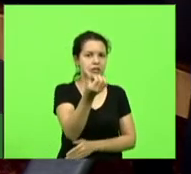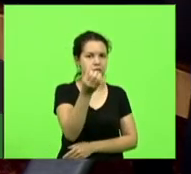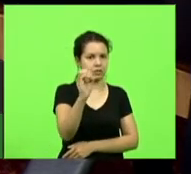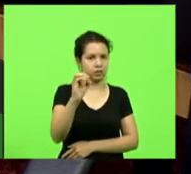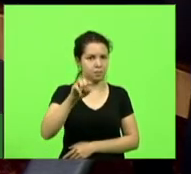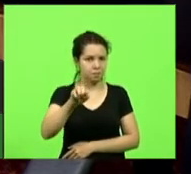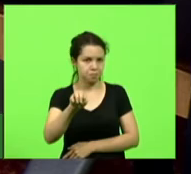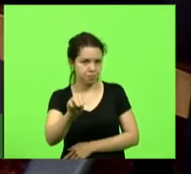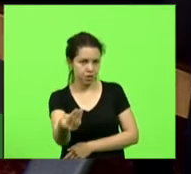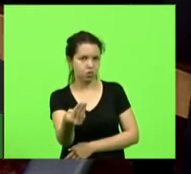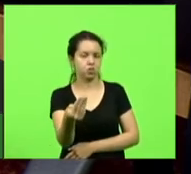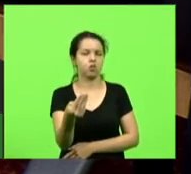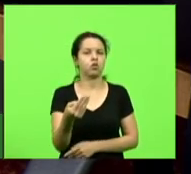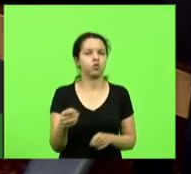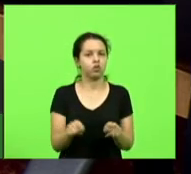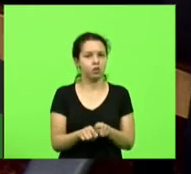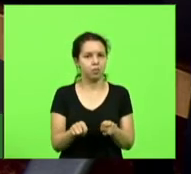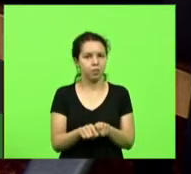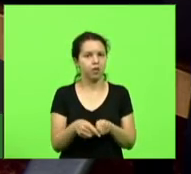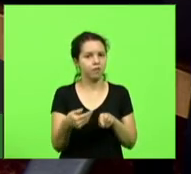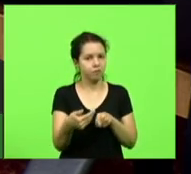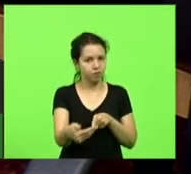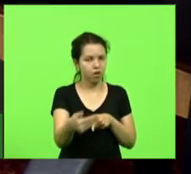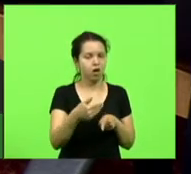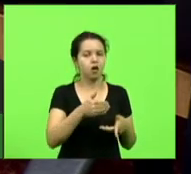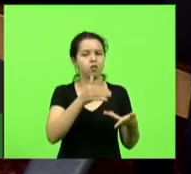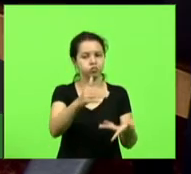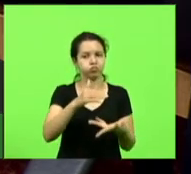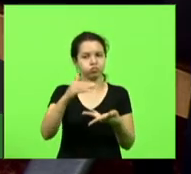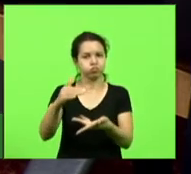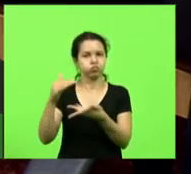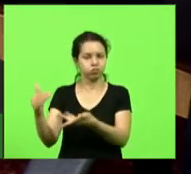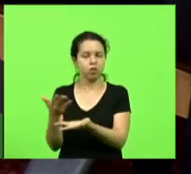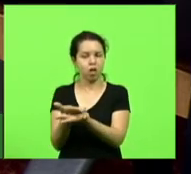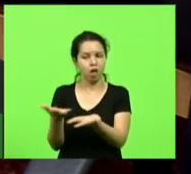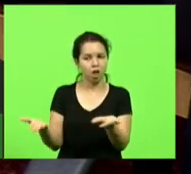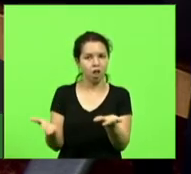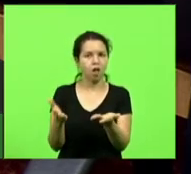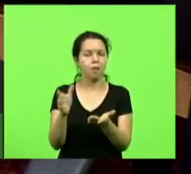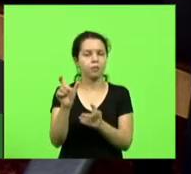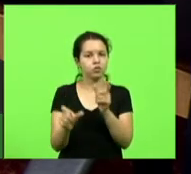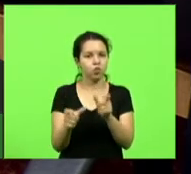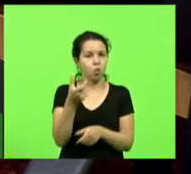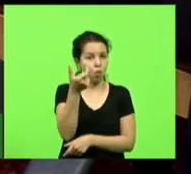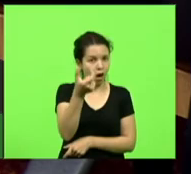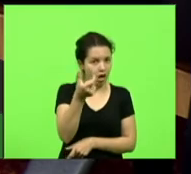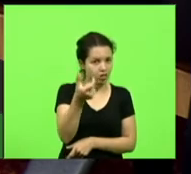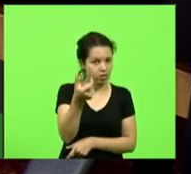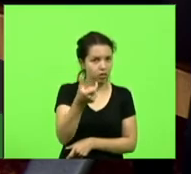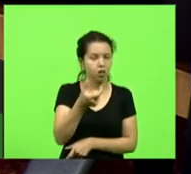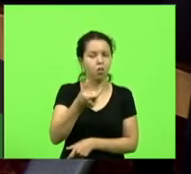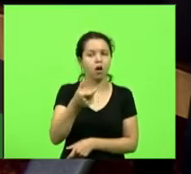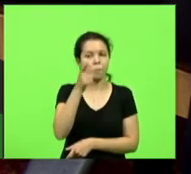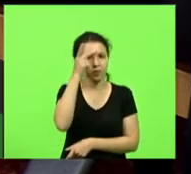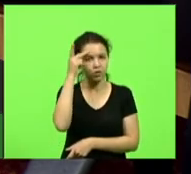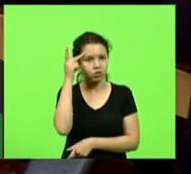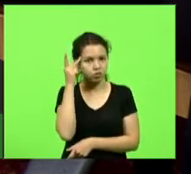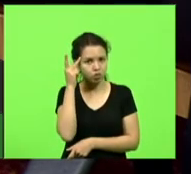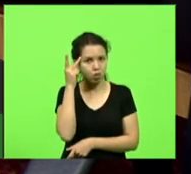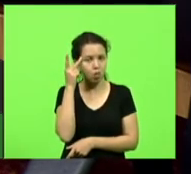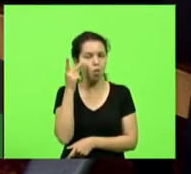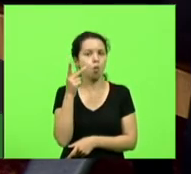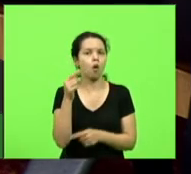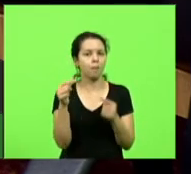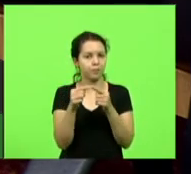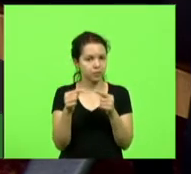versão. Serão distribuídos a essas pessoas um cartão para aquelas pessoas que se enquadram dentro